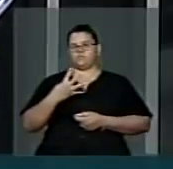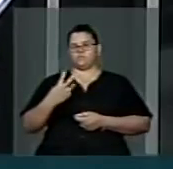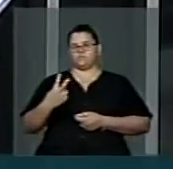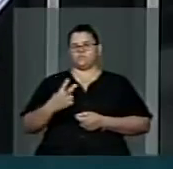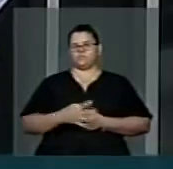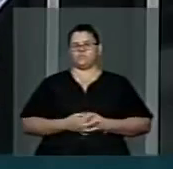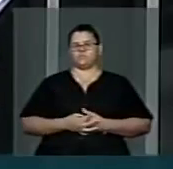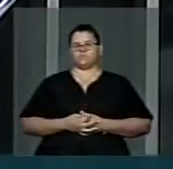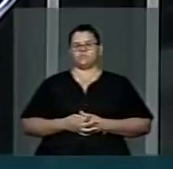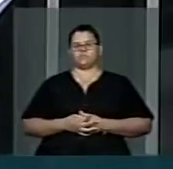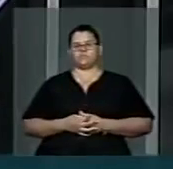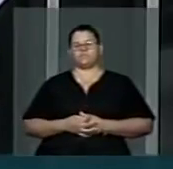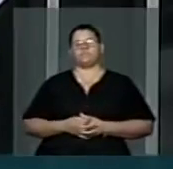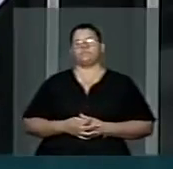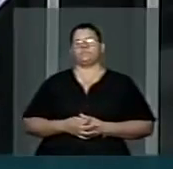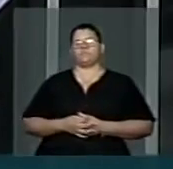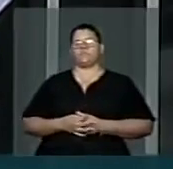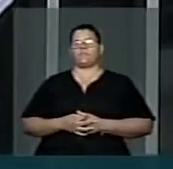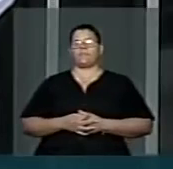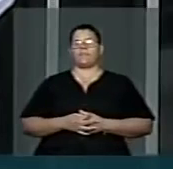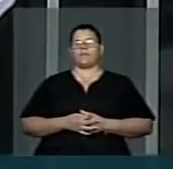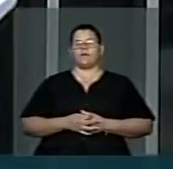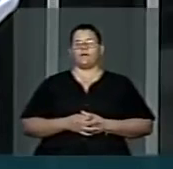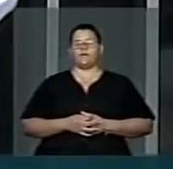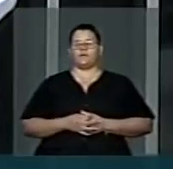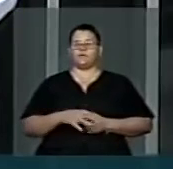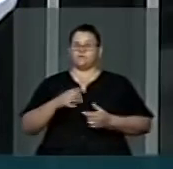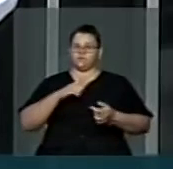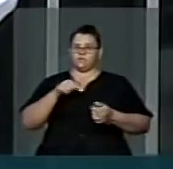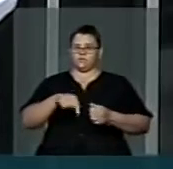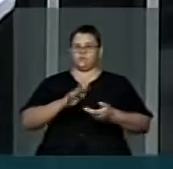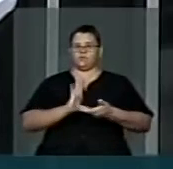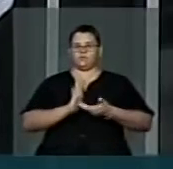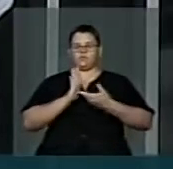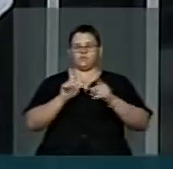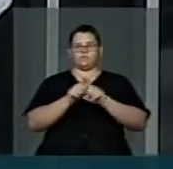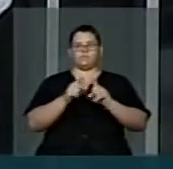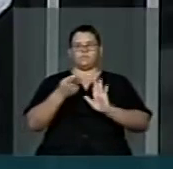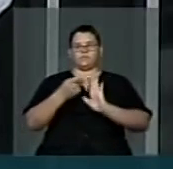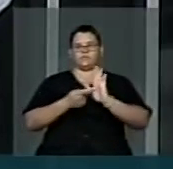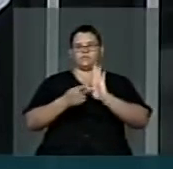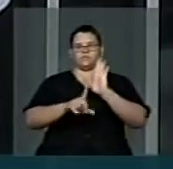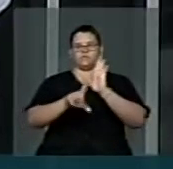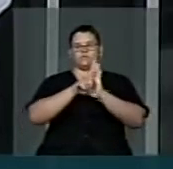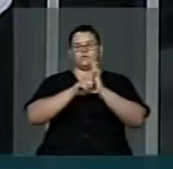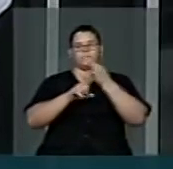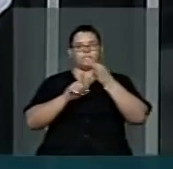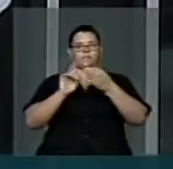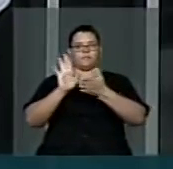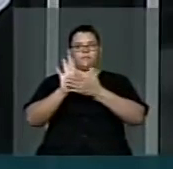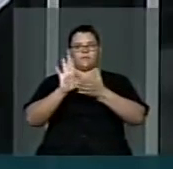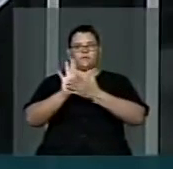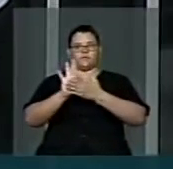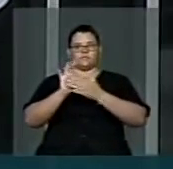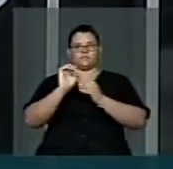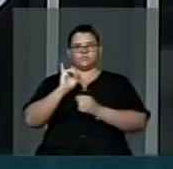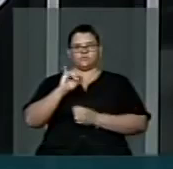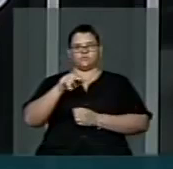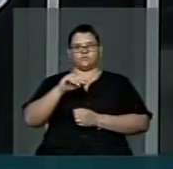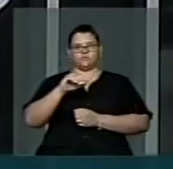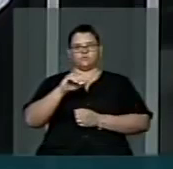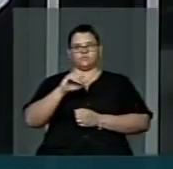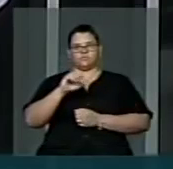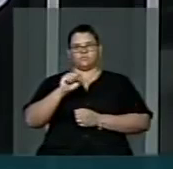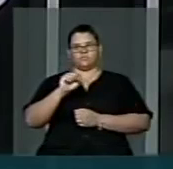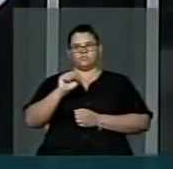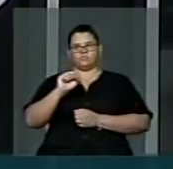Obrigado, senhor presidente. O envio a esta casa do projeto de lei propondo a criação do INSAES foi o